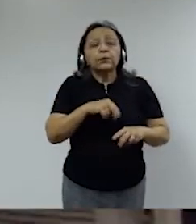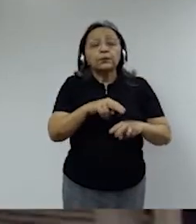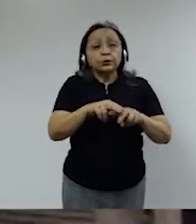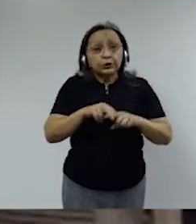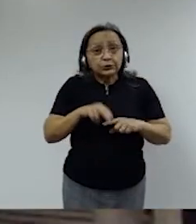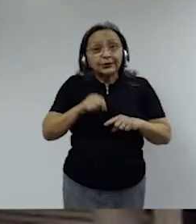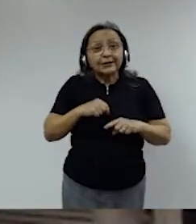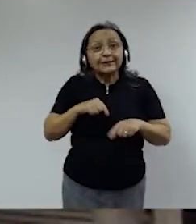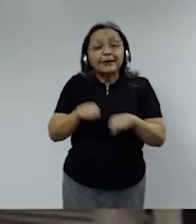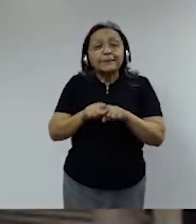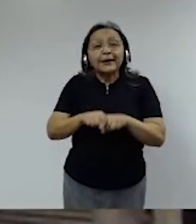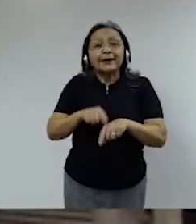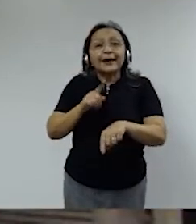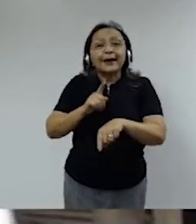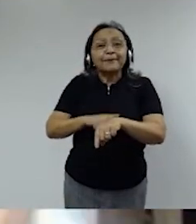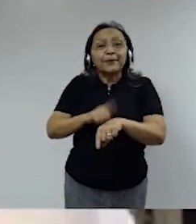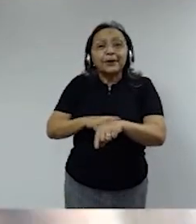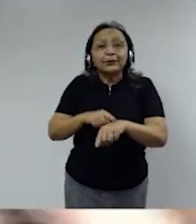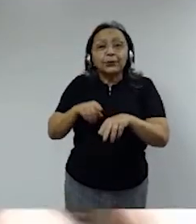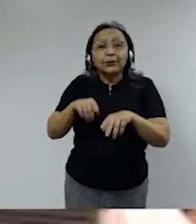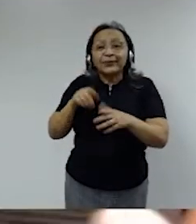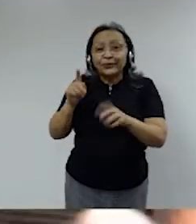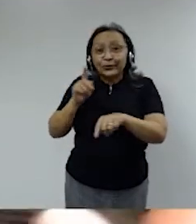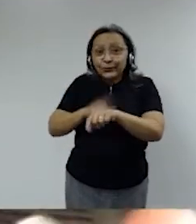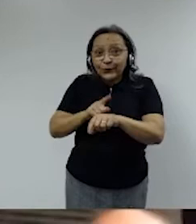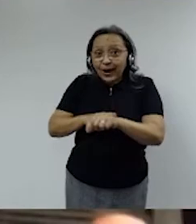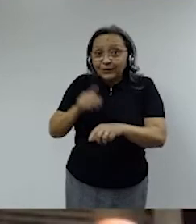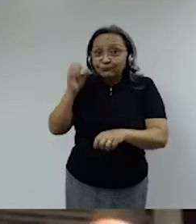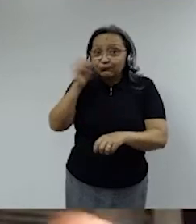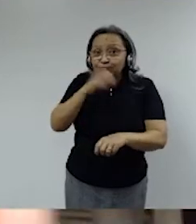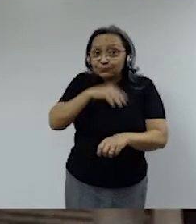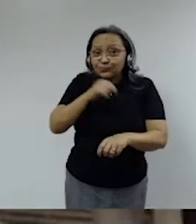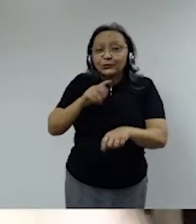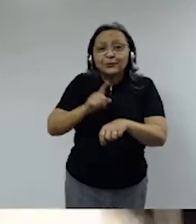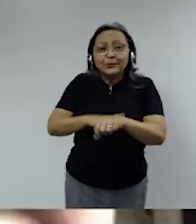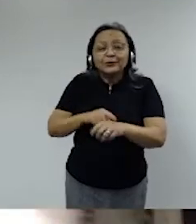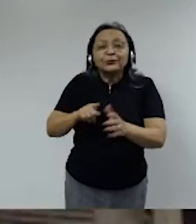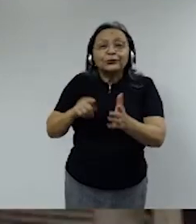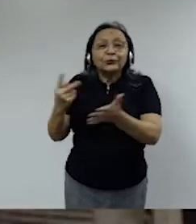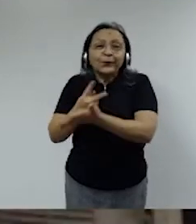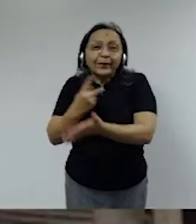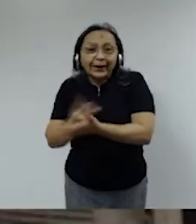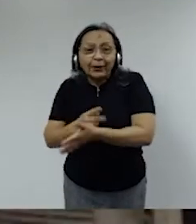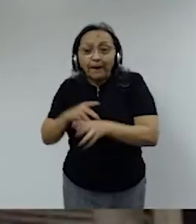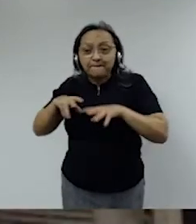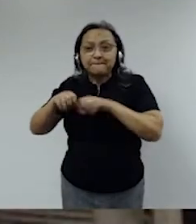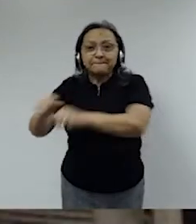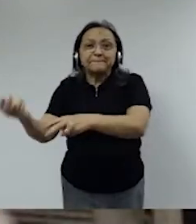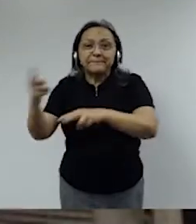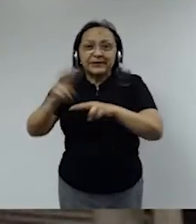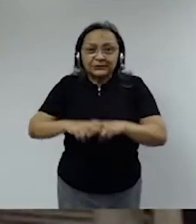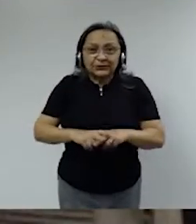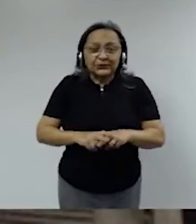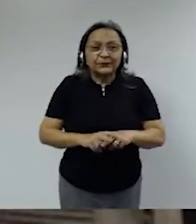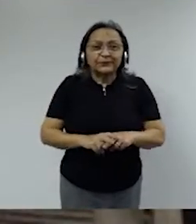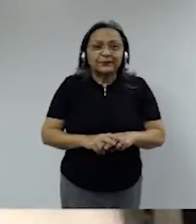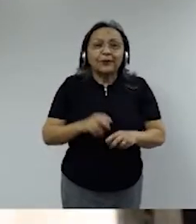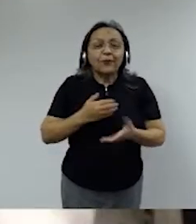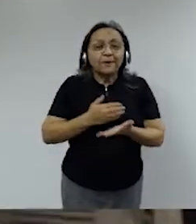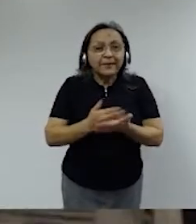prisão em flagrante costuma ser a primeira a despertar o interesse e a atenção de todo mundo,